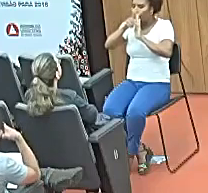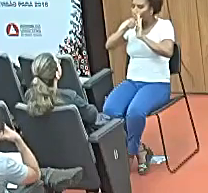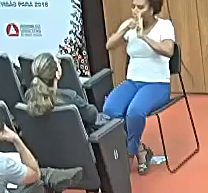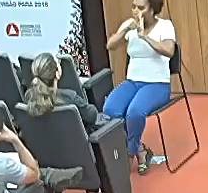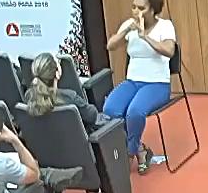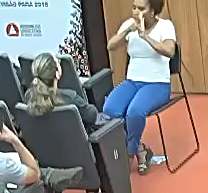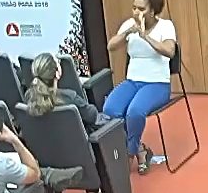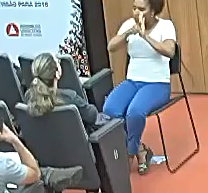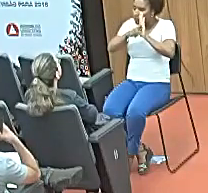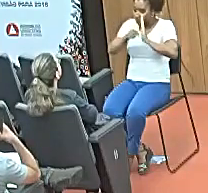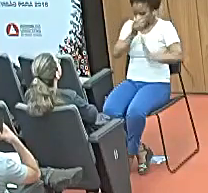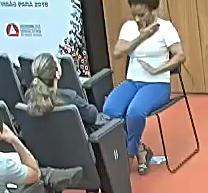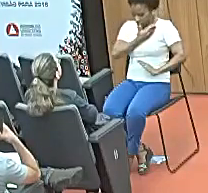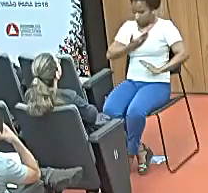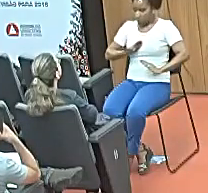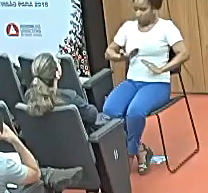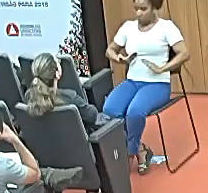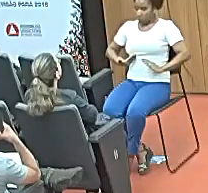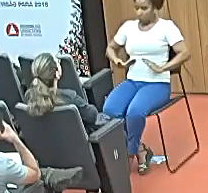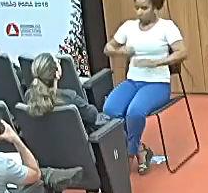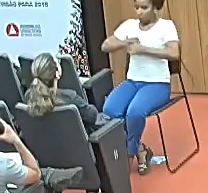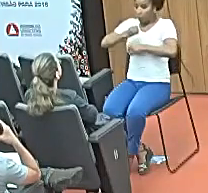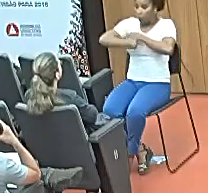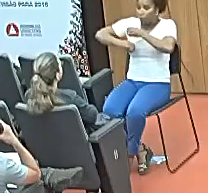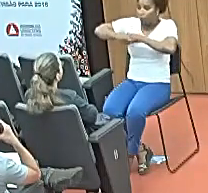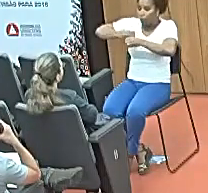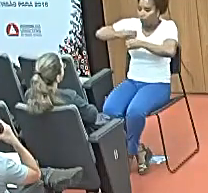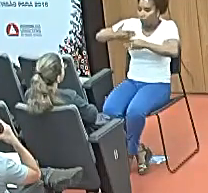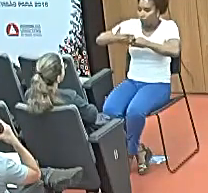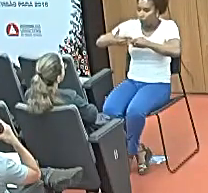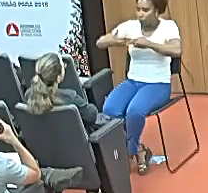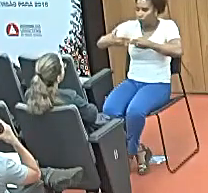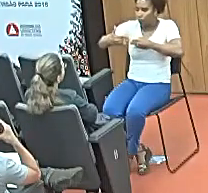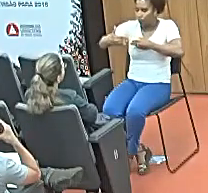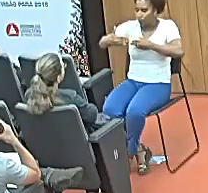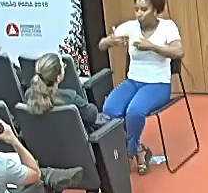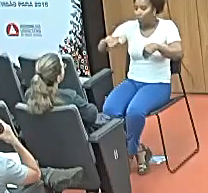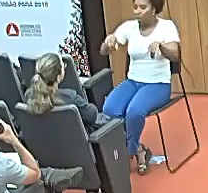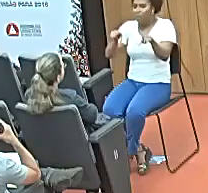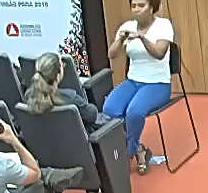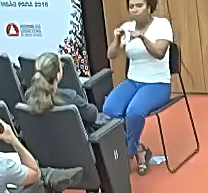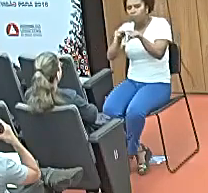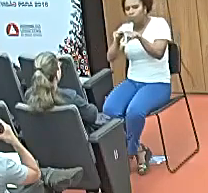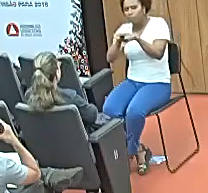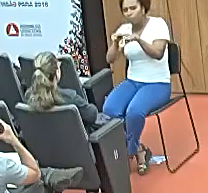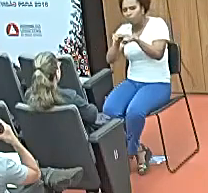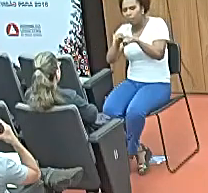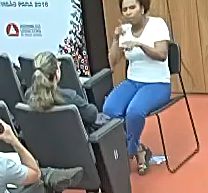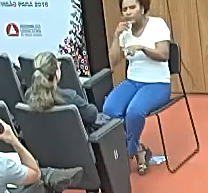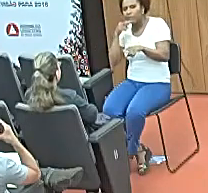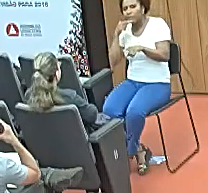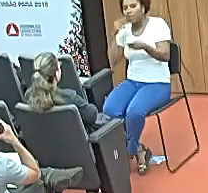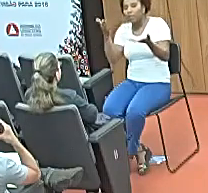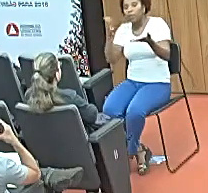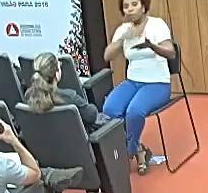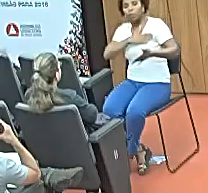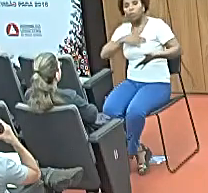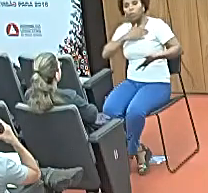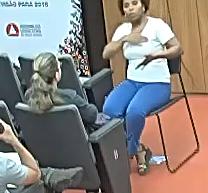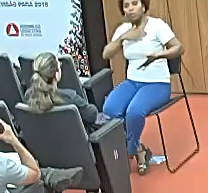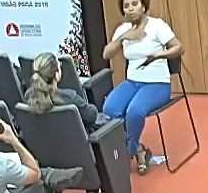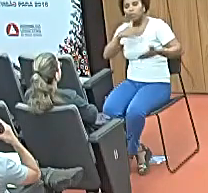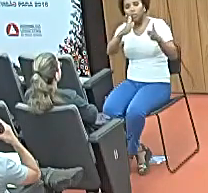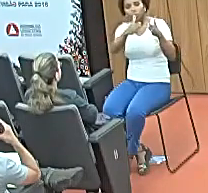para o ano que vem e ressaltar a importância aqui e pedir o apoio dos deputados